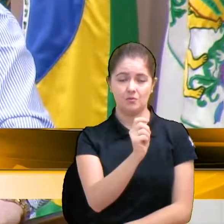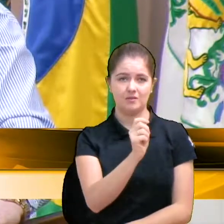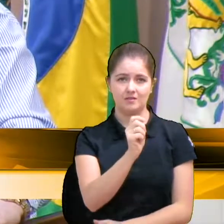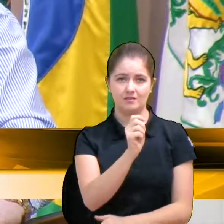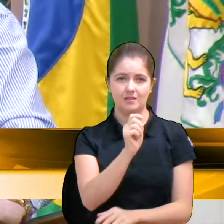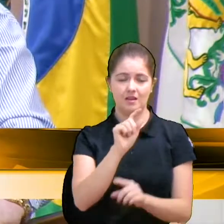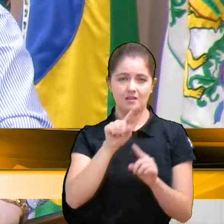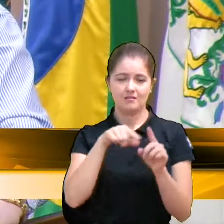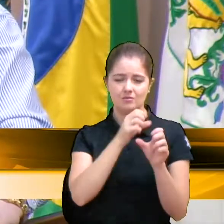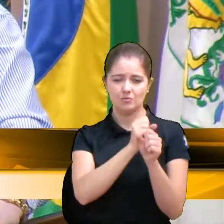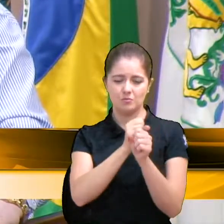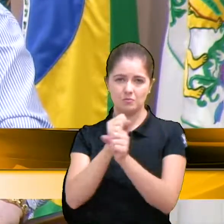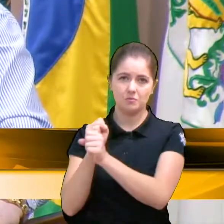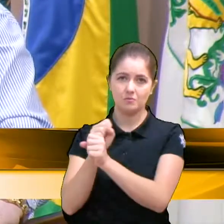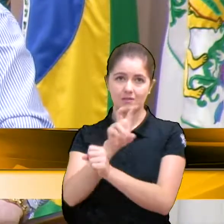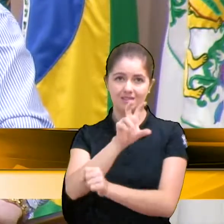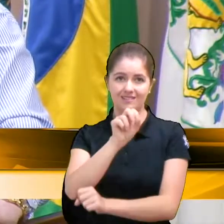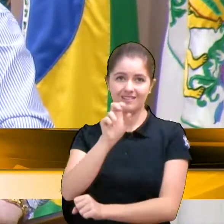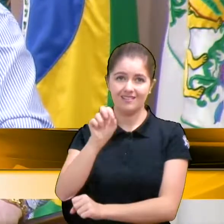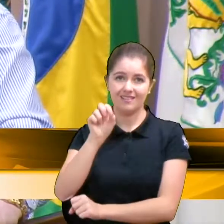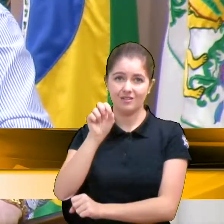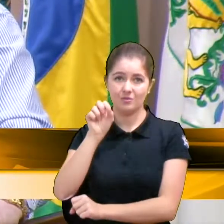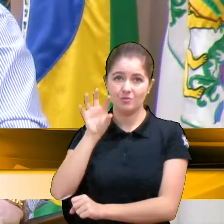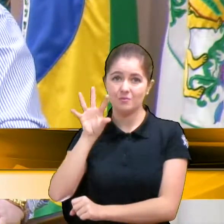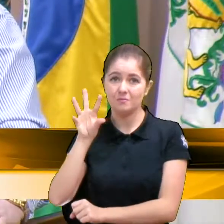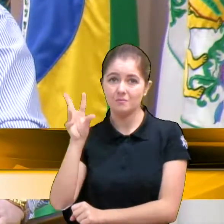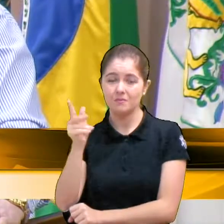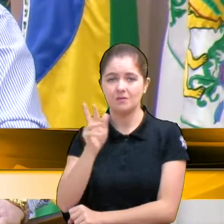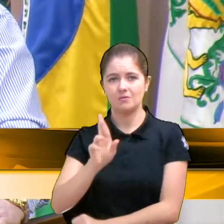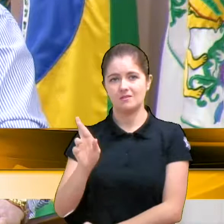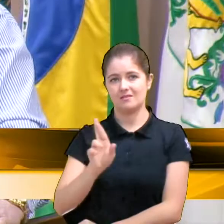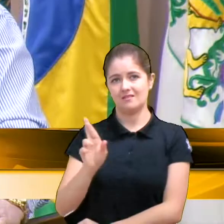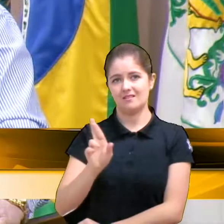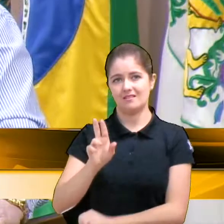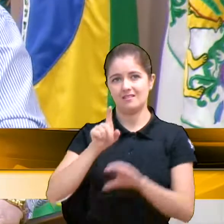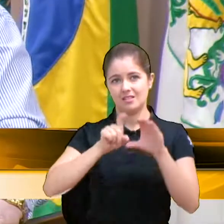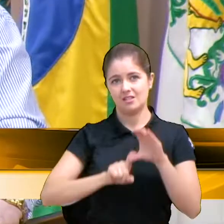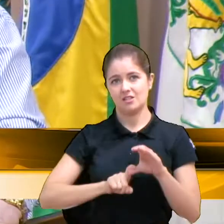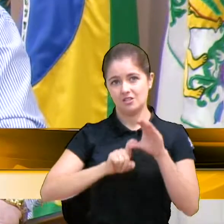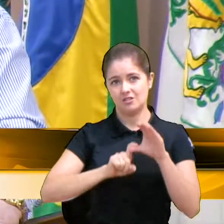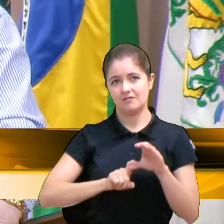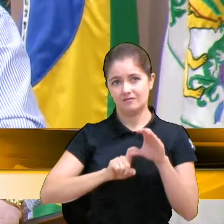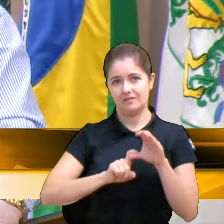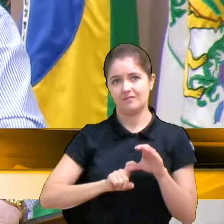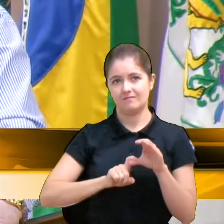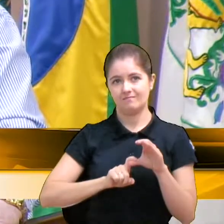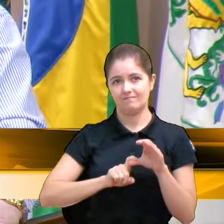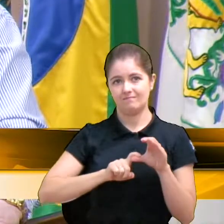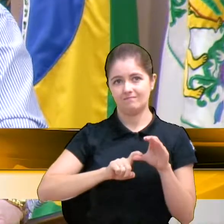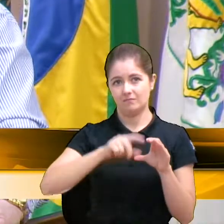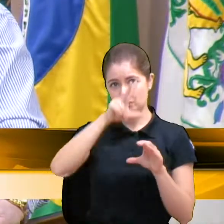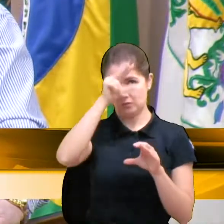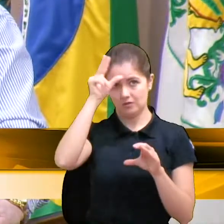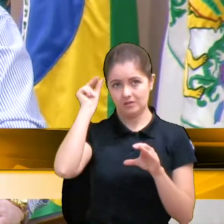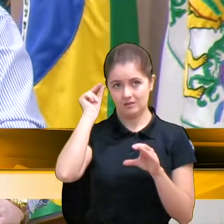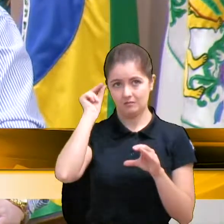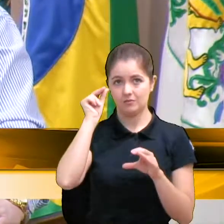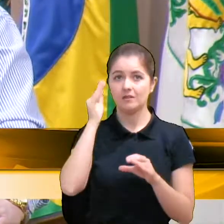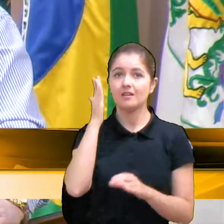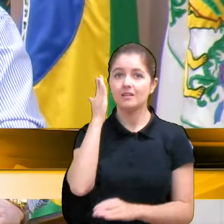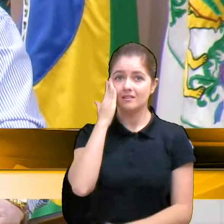milhões de devedores para o município. 500 milhões é um manha-bosco, né?